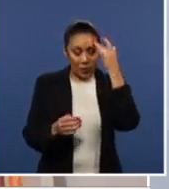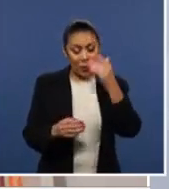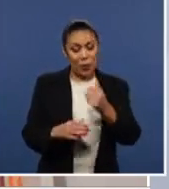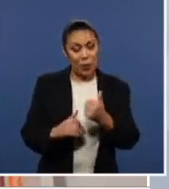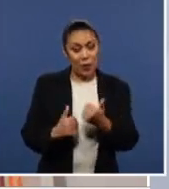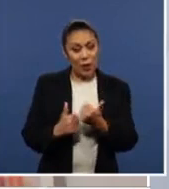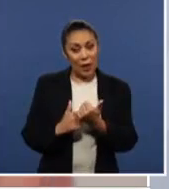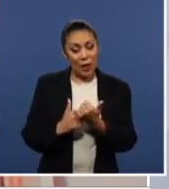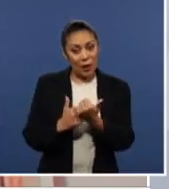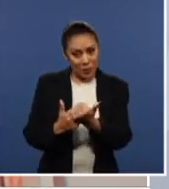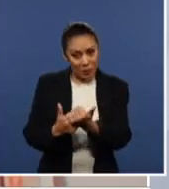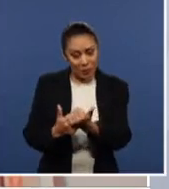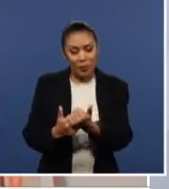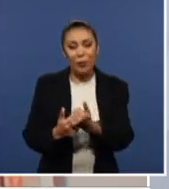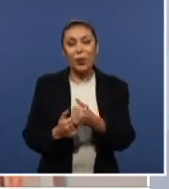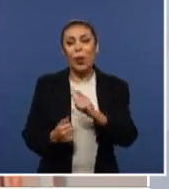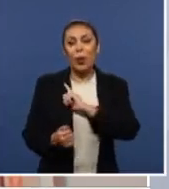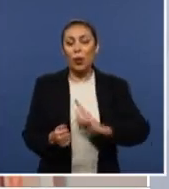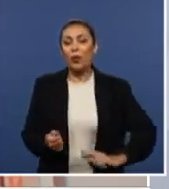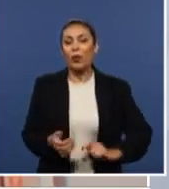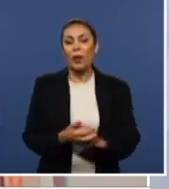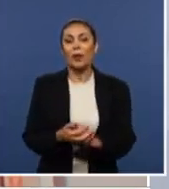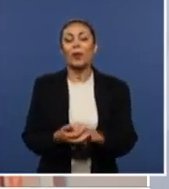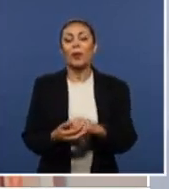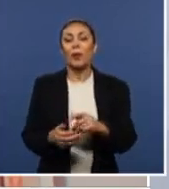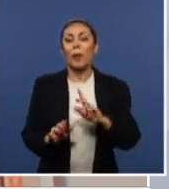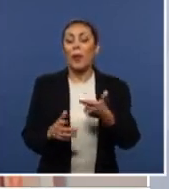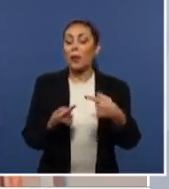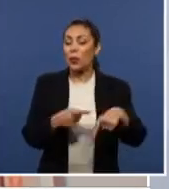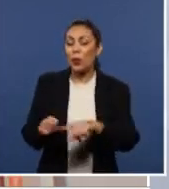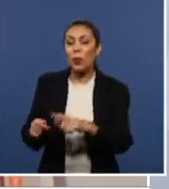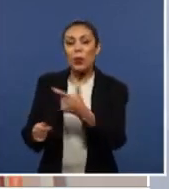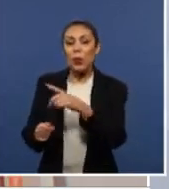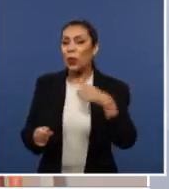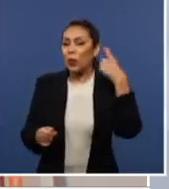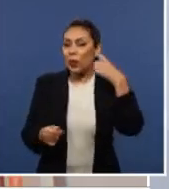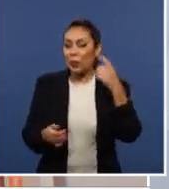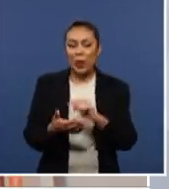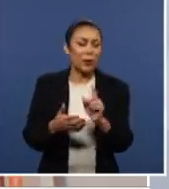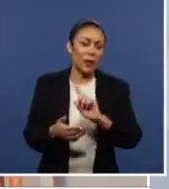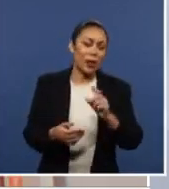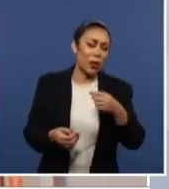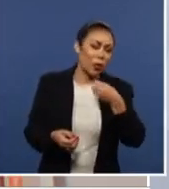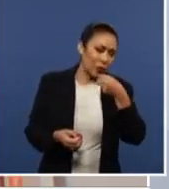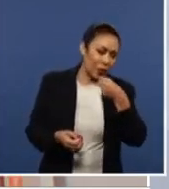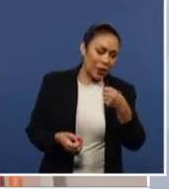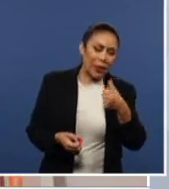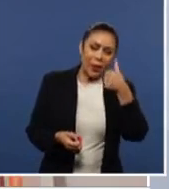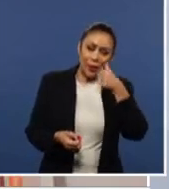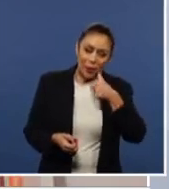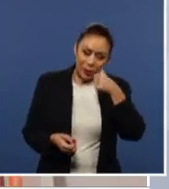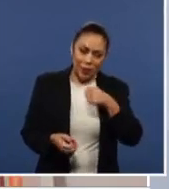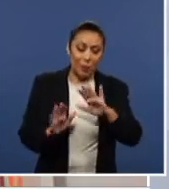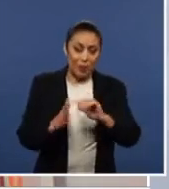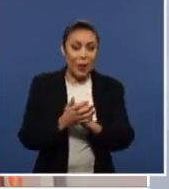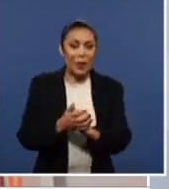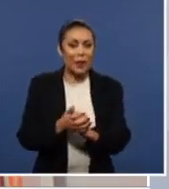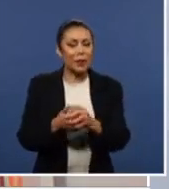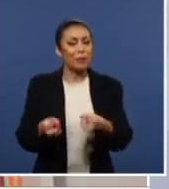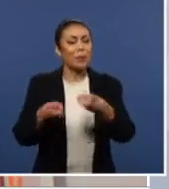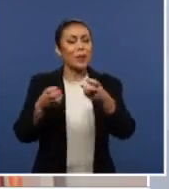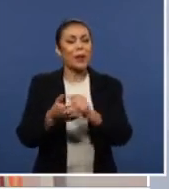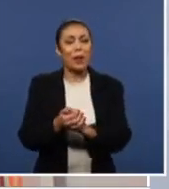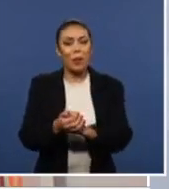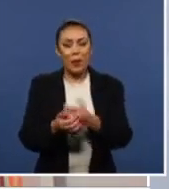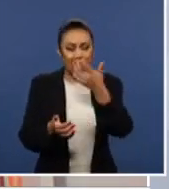Salles. Só que daquela vez contra um deputado que era André Janones, não era contra um jornalista, não era contra uma mulher, mas você percebe que os